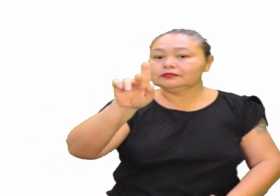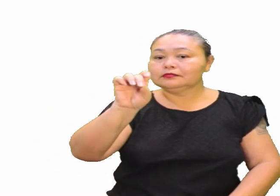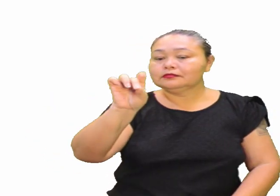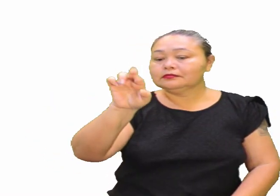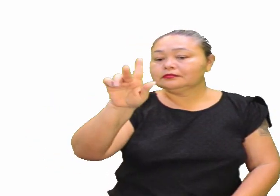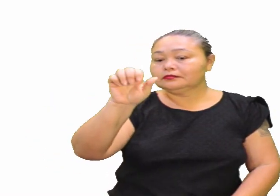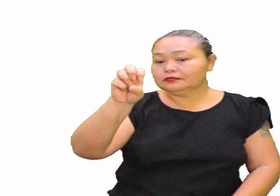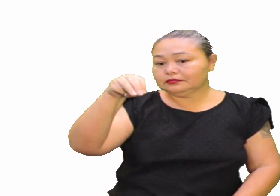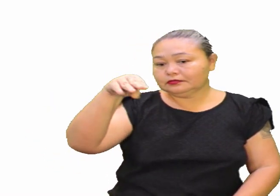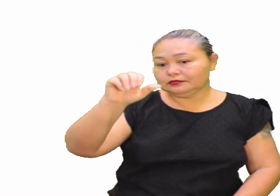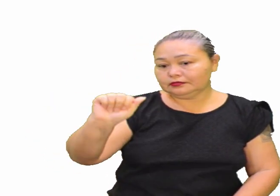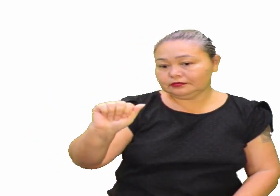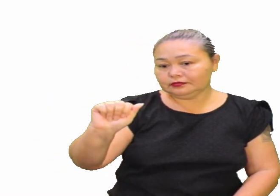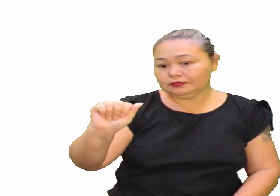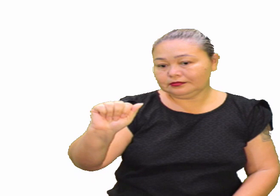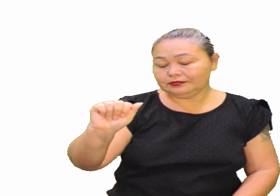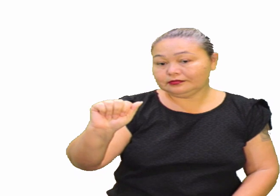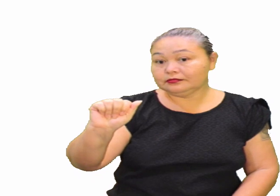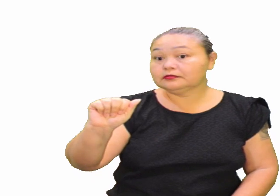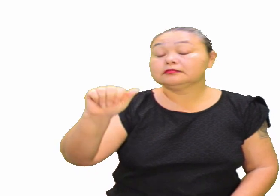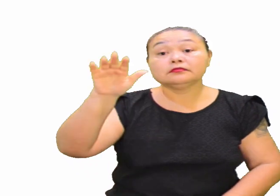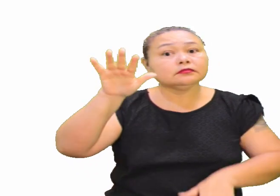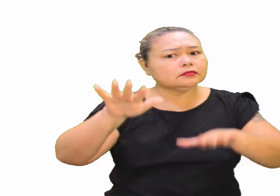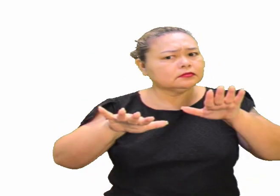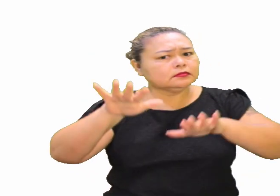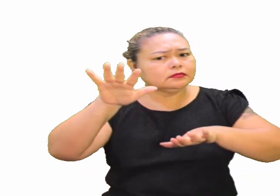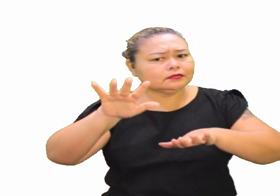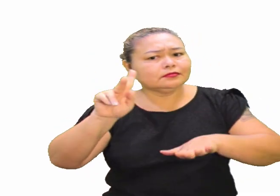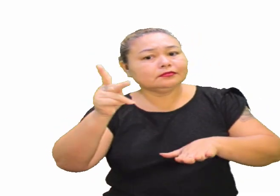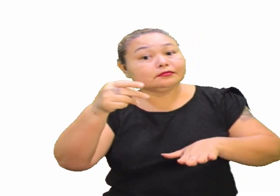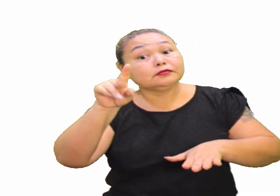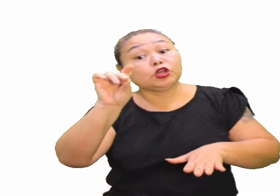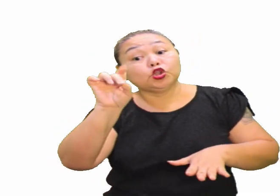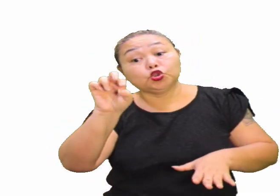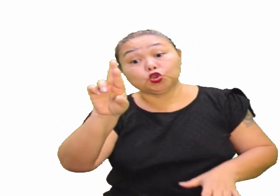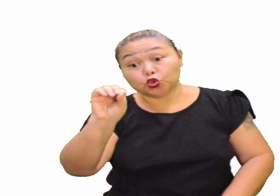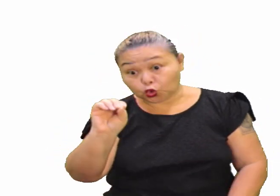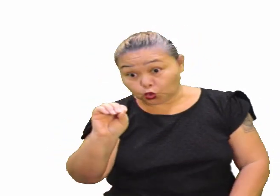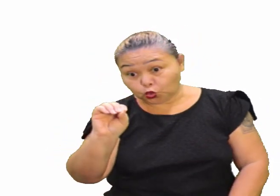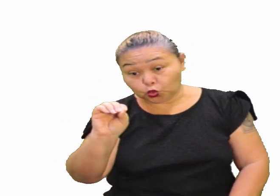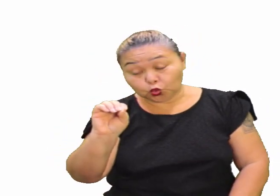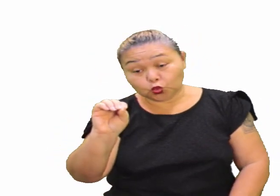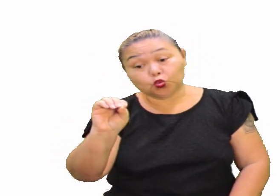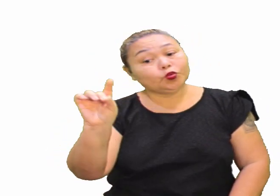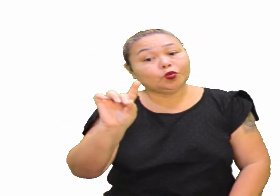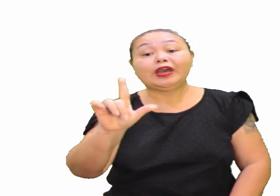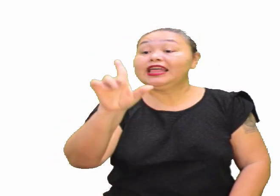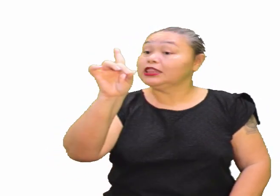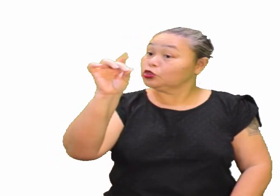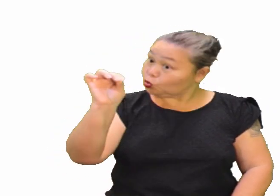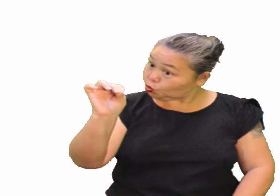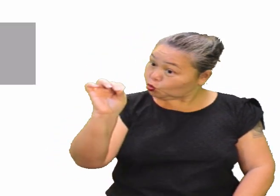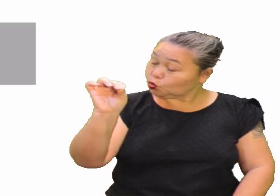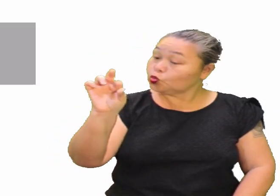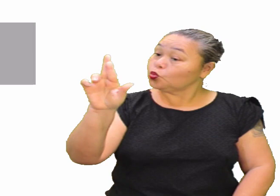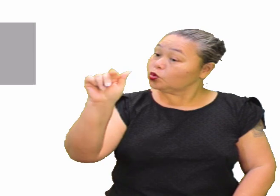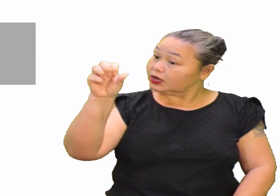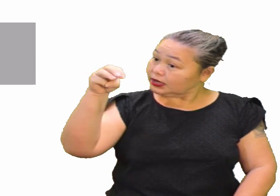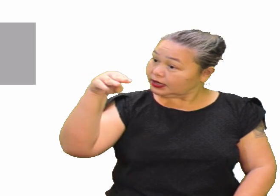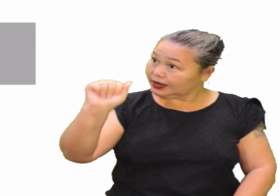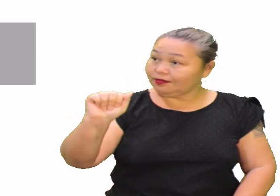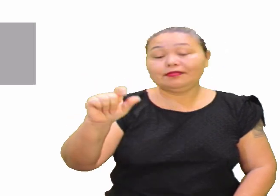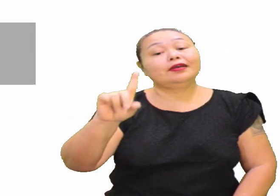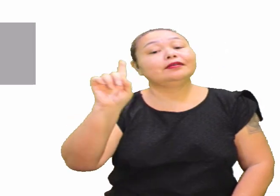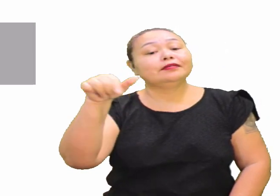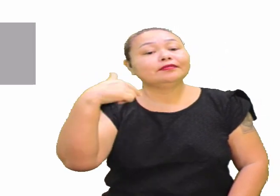Muito bem, meus queridos, estamos de volta para mais uma aula. E galera, essa é a nossa aula 3.2. É nesse momento que nós vamos